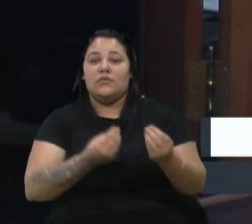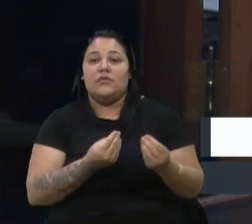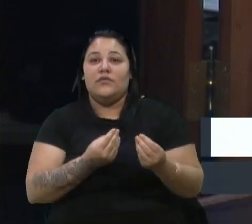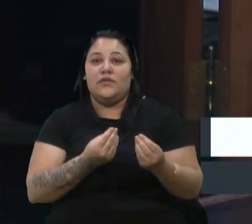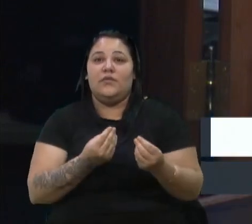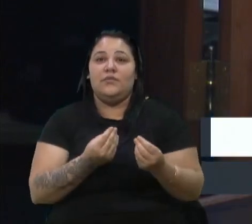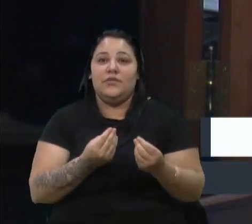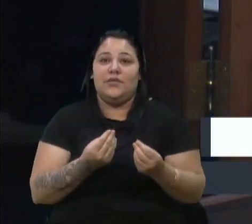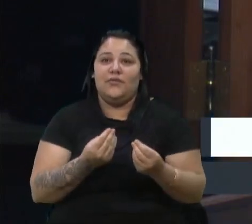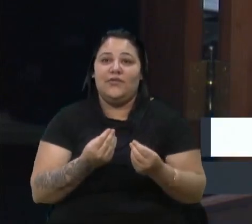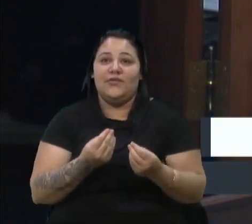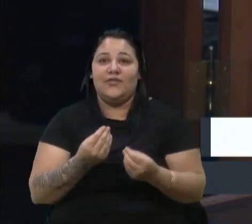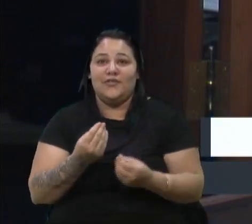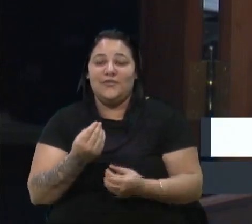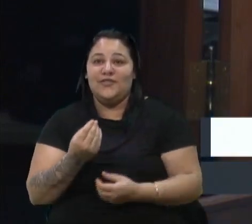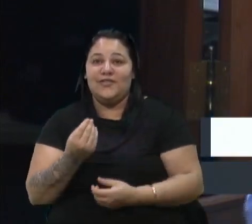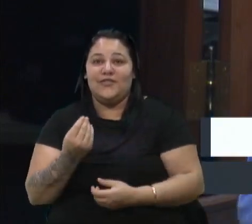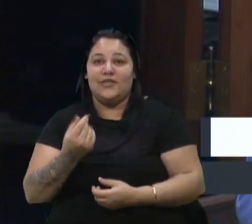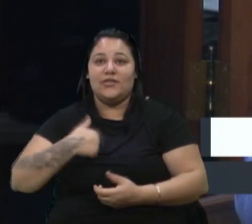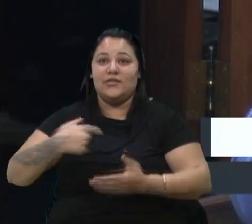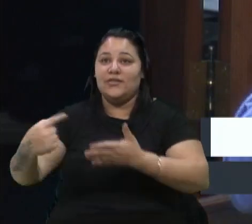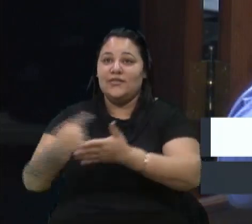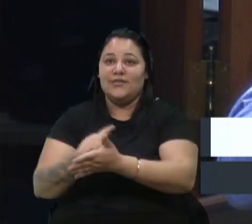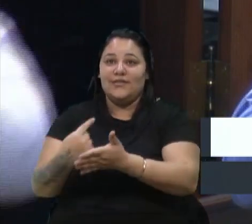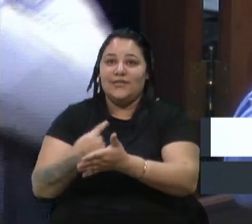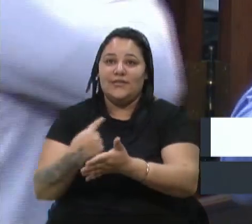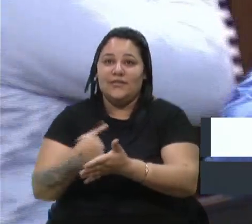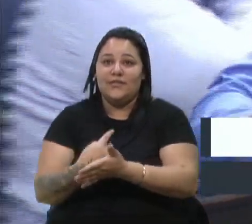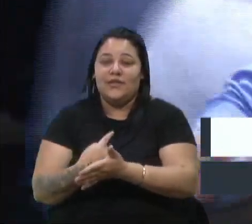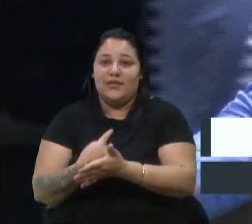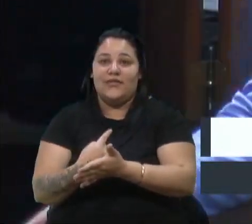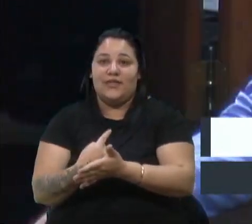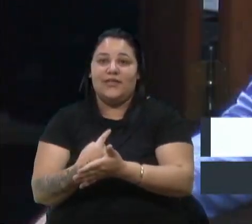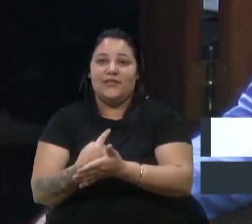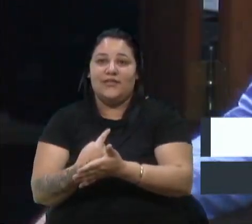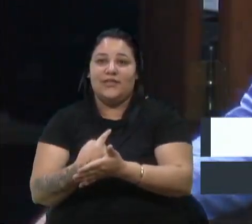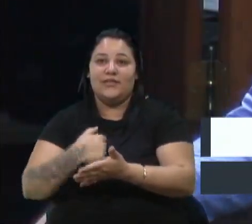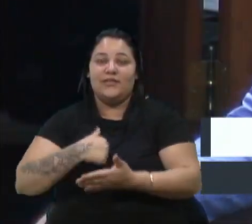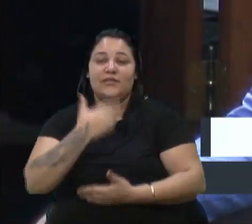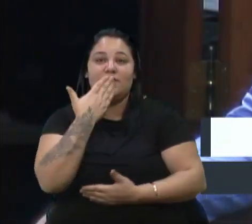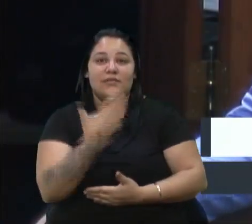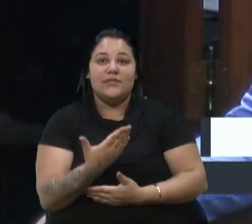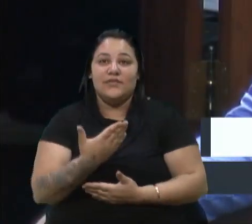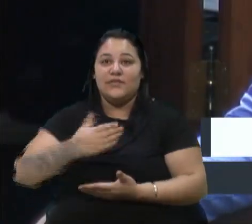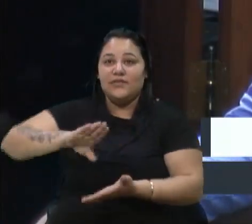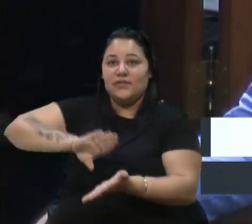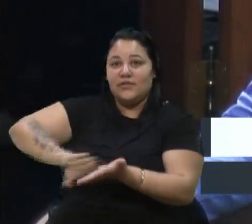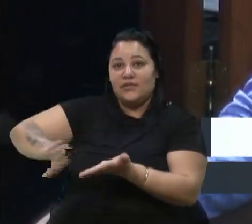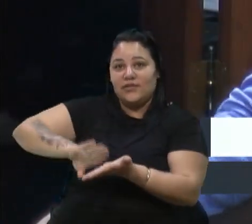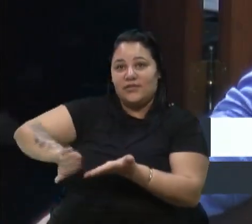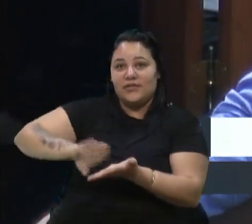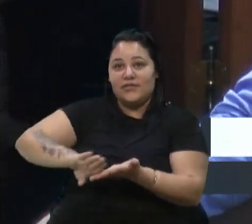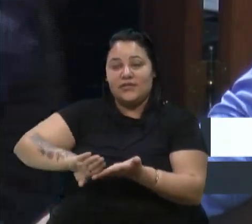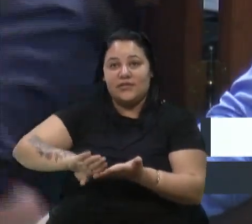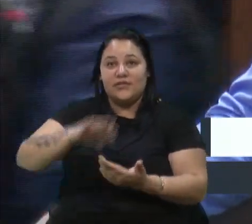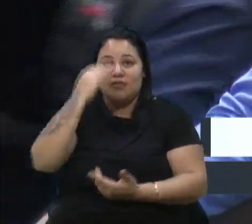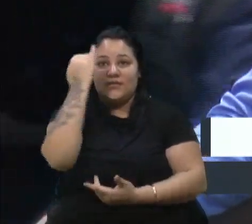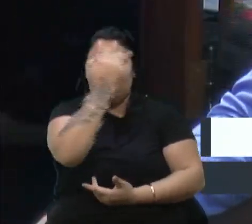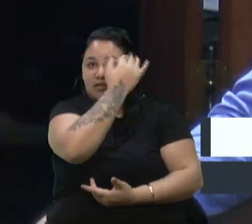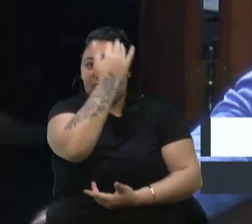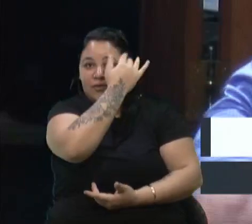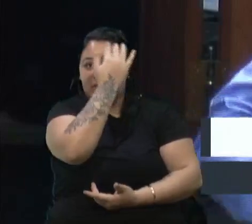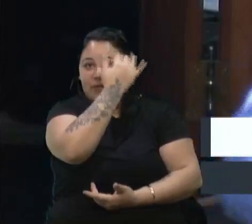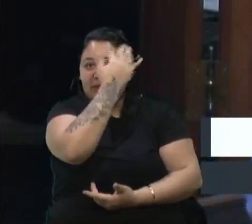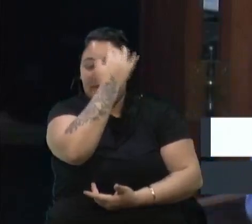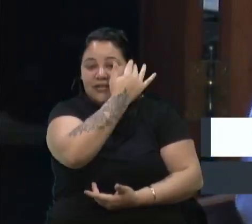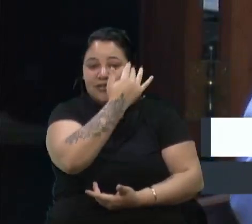aqui a pergunta, o porquê prefeito Adiló pediu a retirada da cidade de